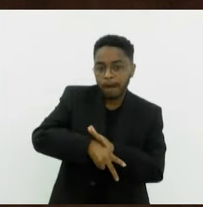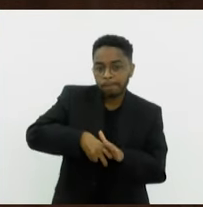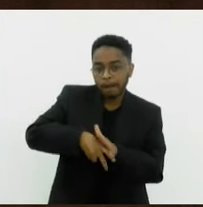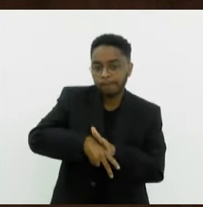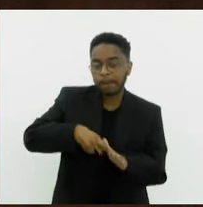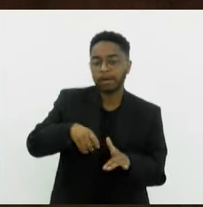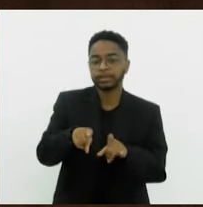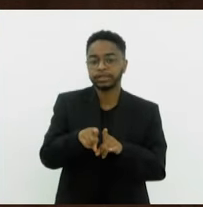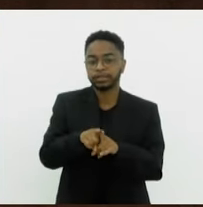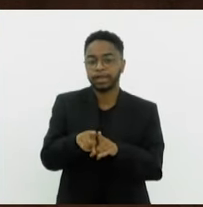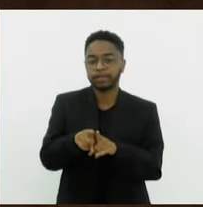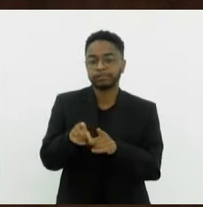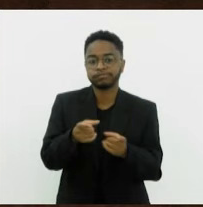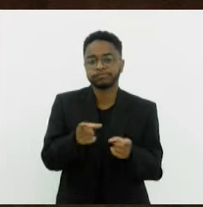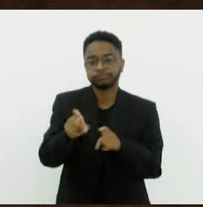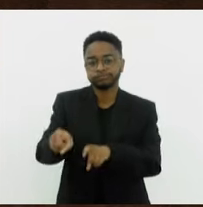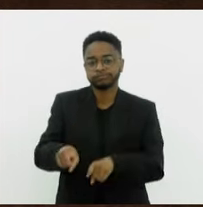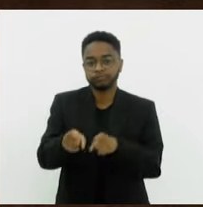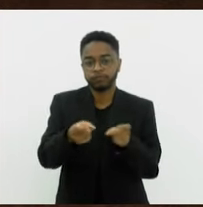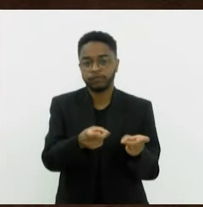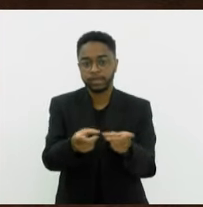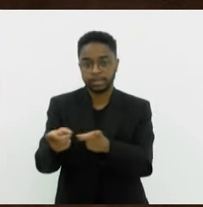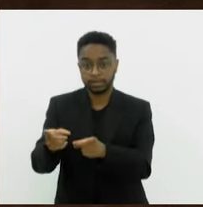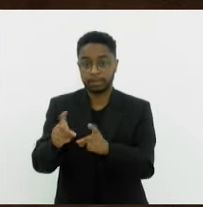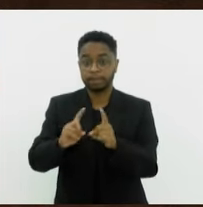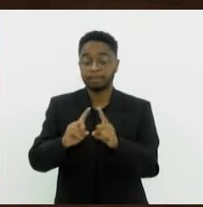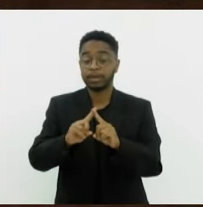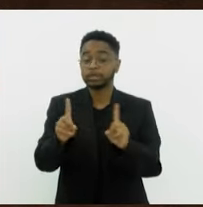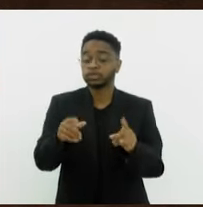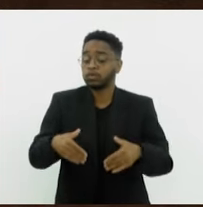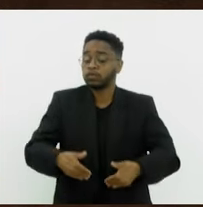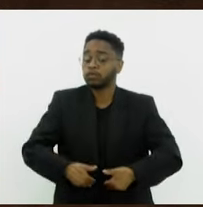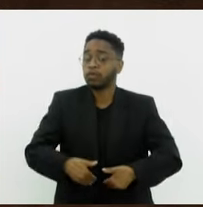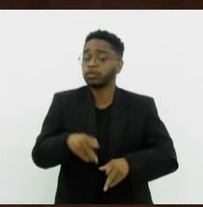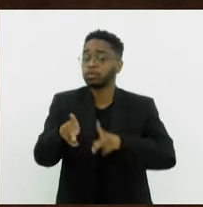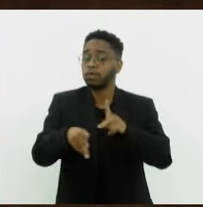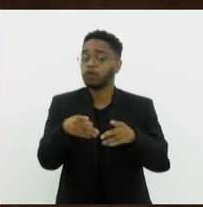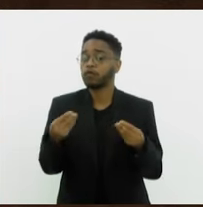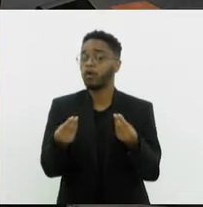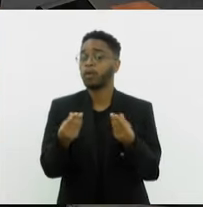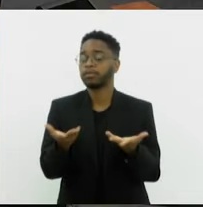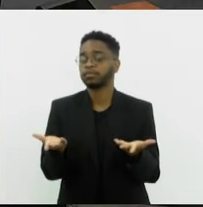balança comercial e a fome do povo. E a natureza.